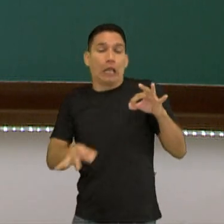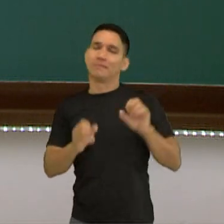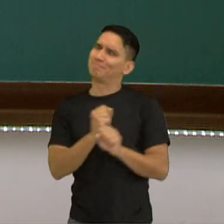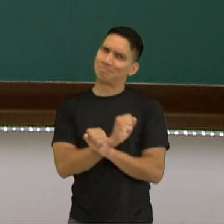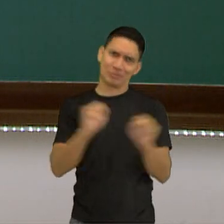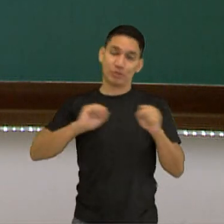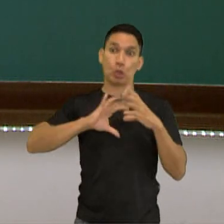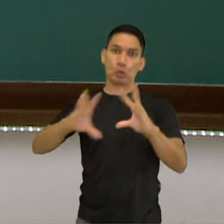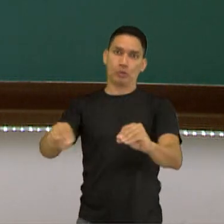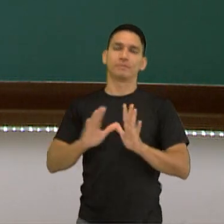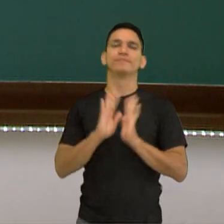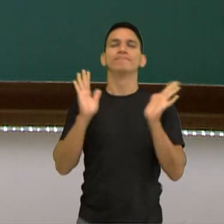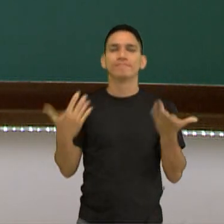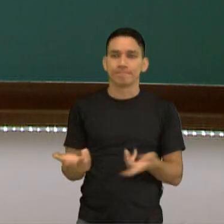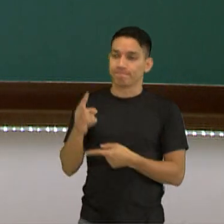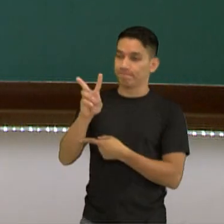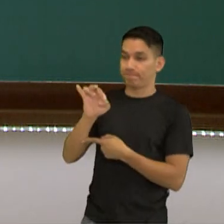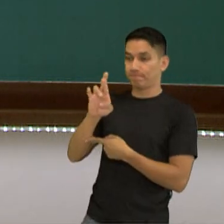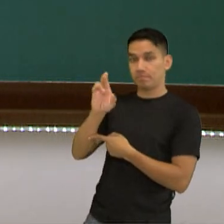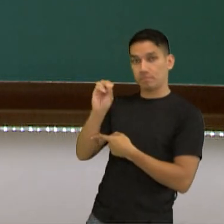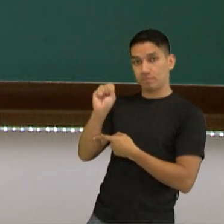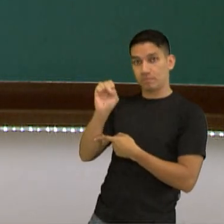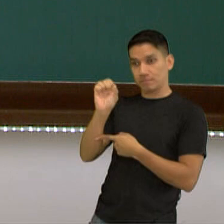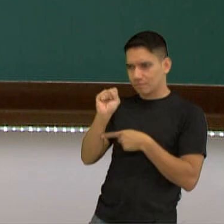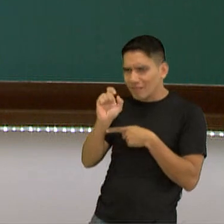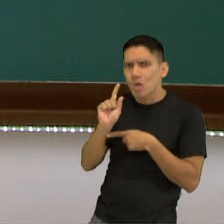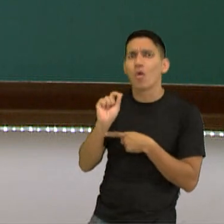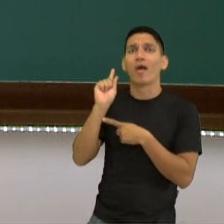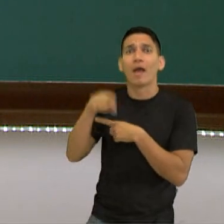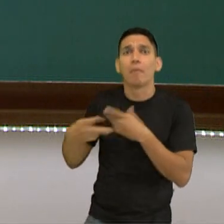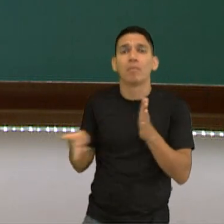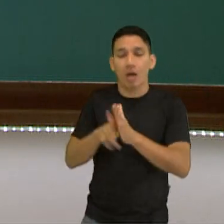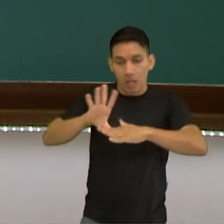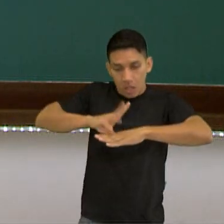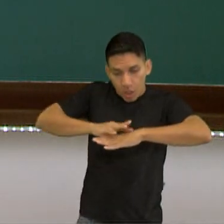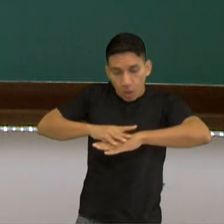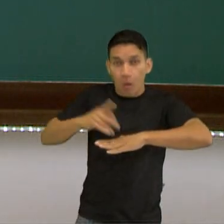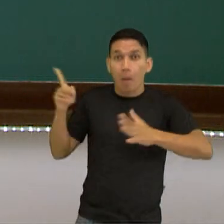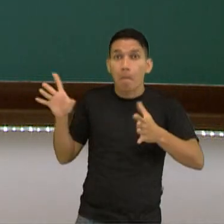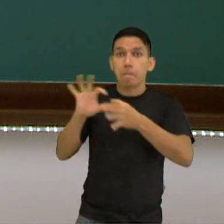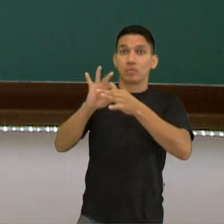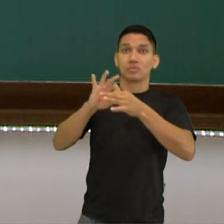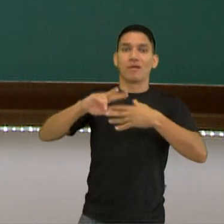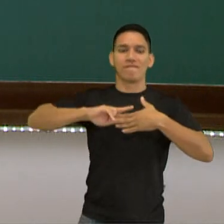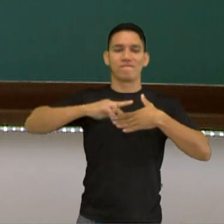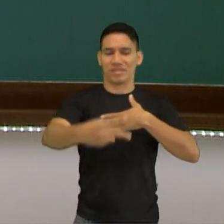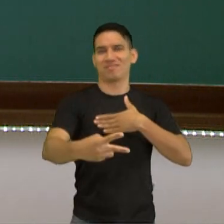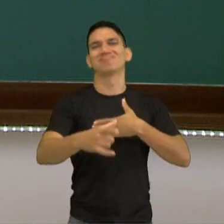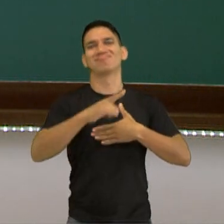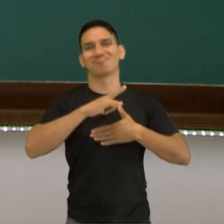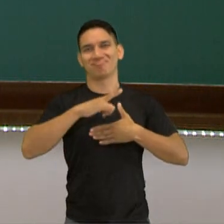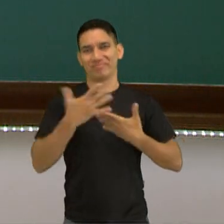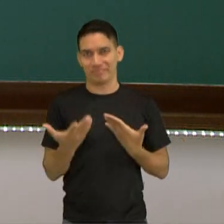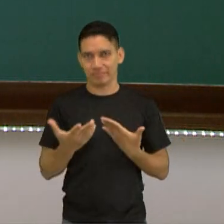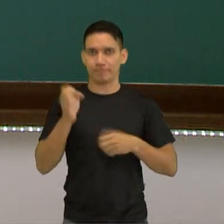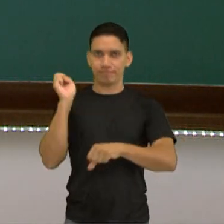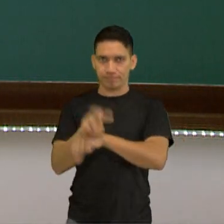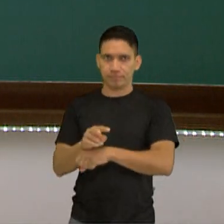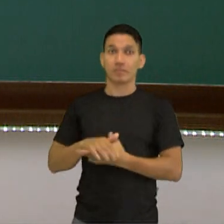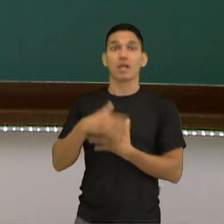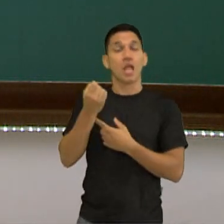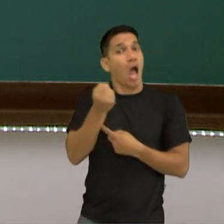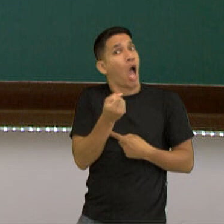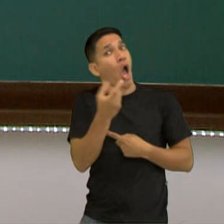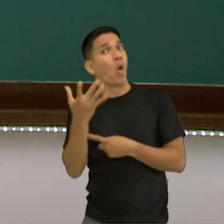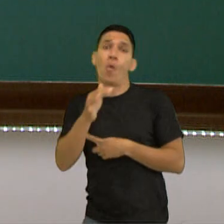Então, viroses são aquelas doenças causadas por vírus. E aqui eu apresento para vocês